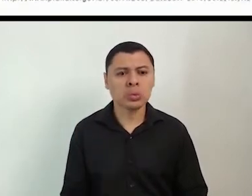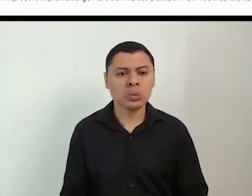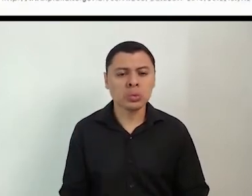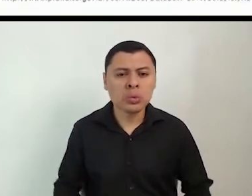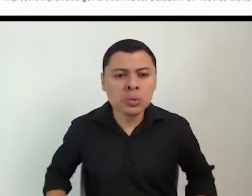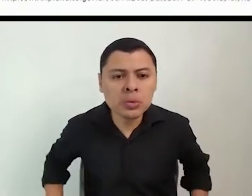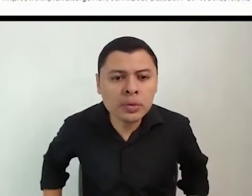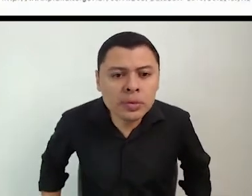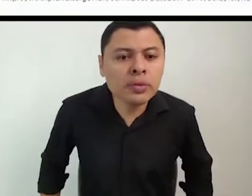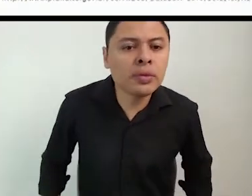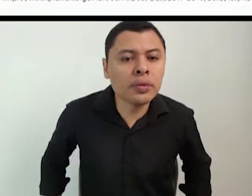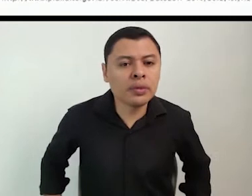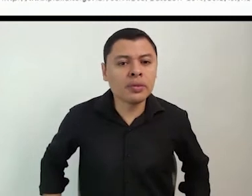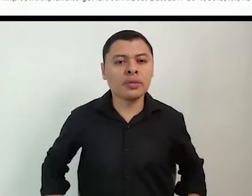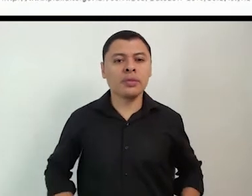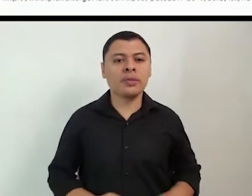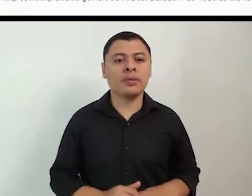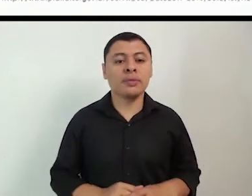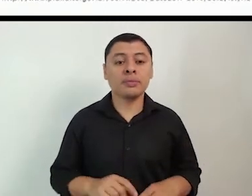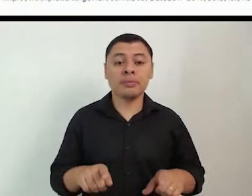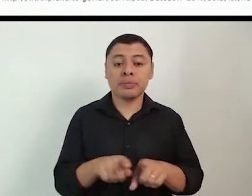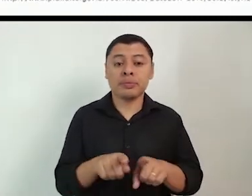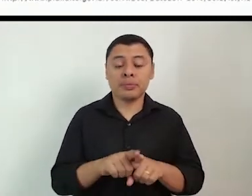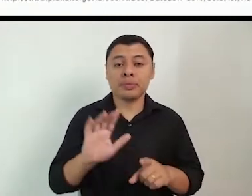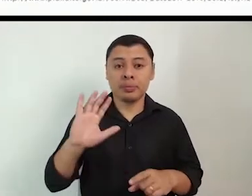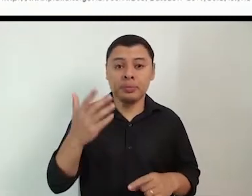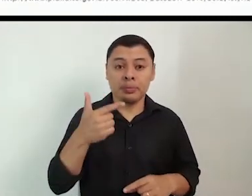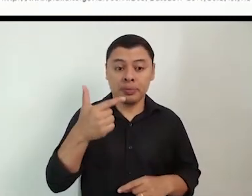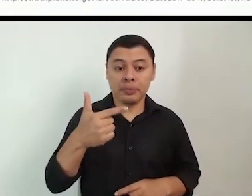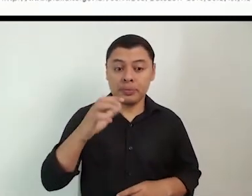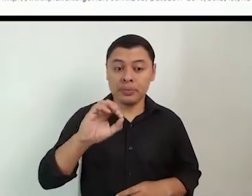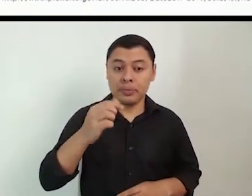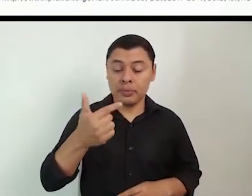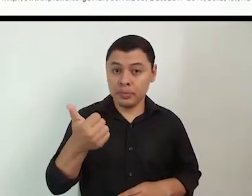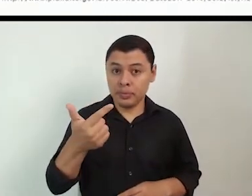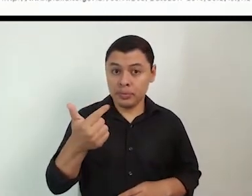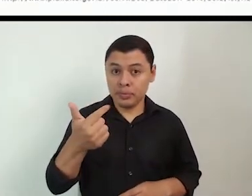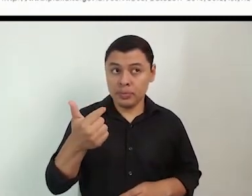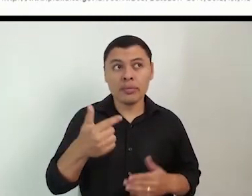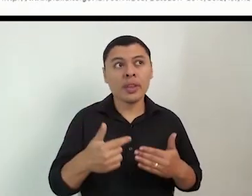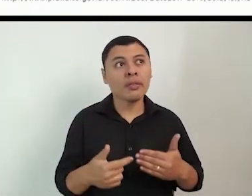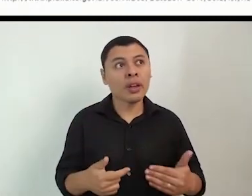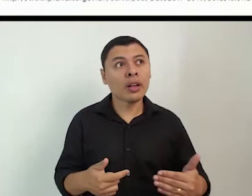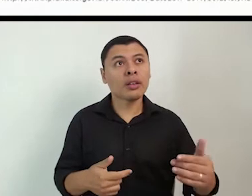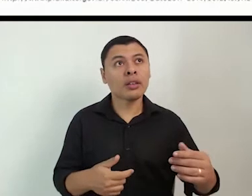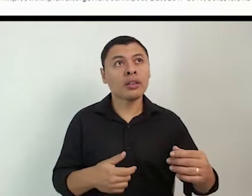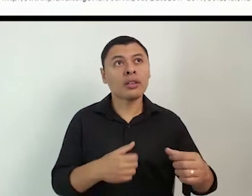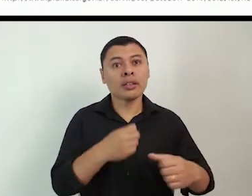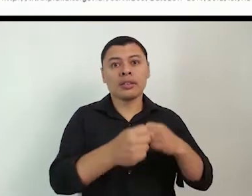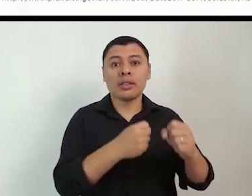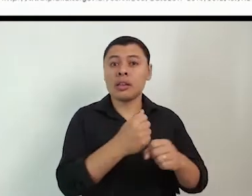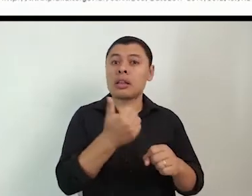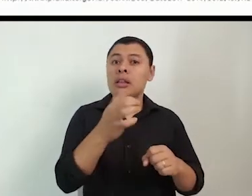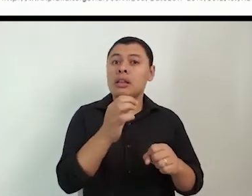E aí a gente teve em 2012, vai fazer 10 anos em breve, uma